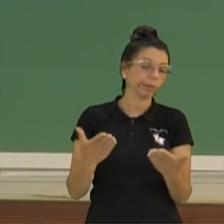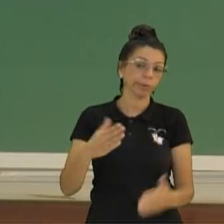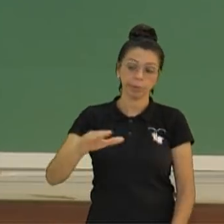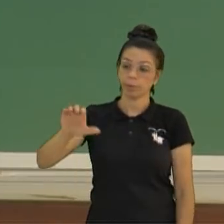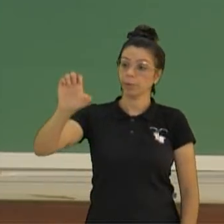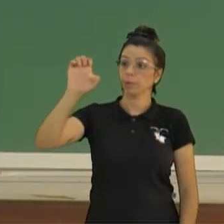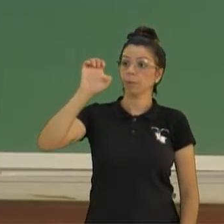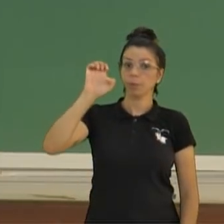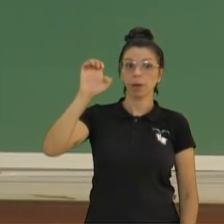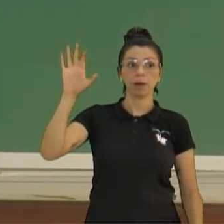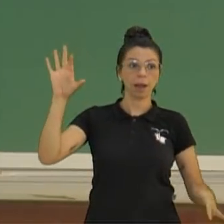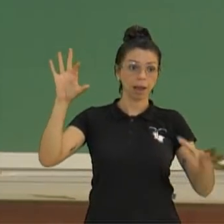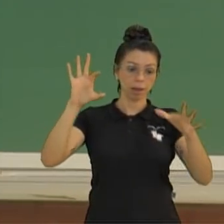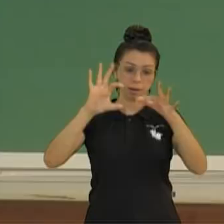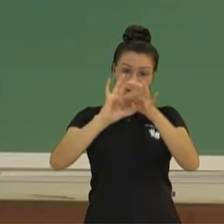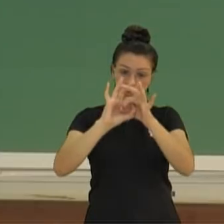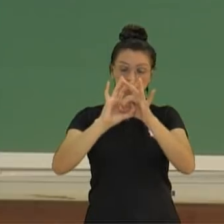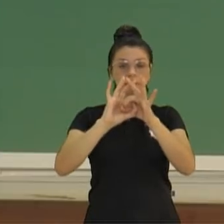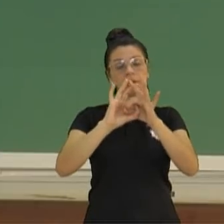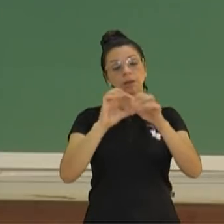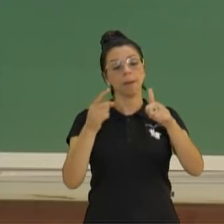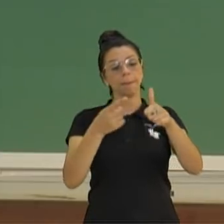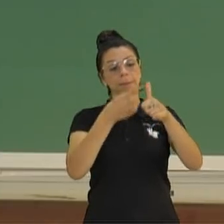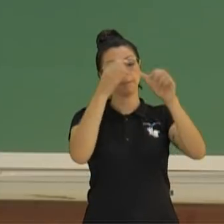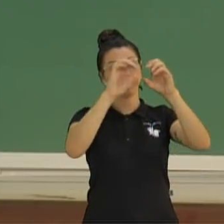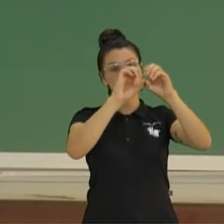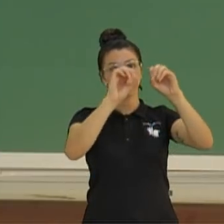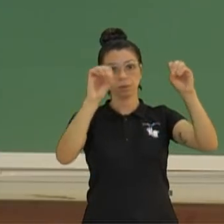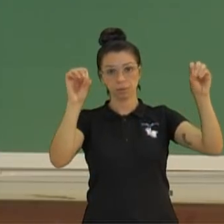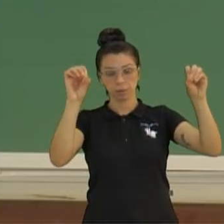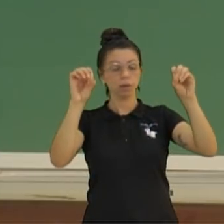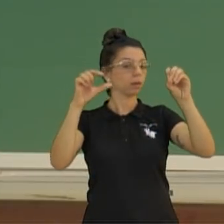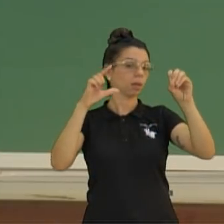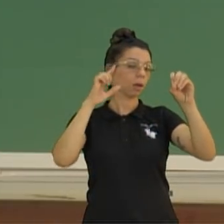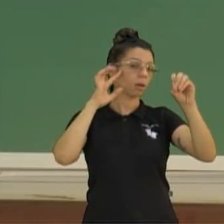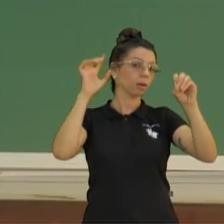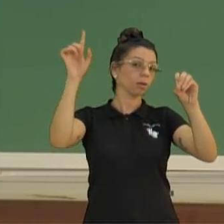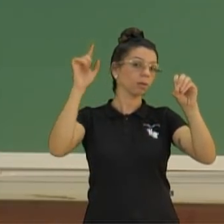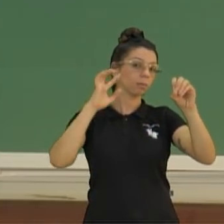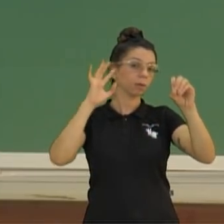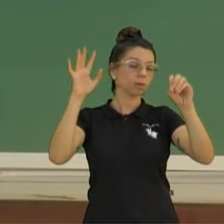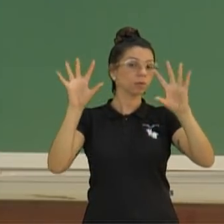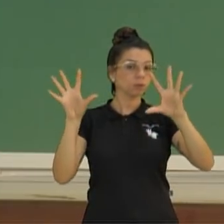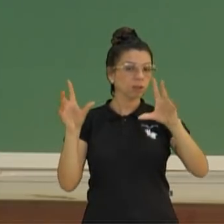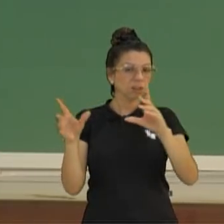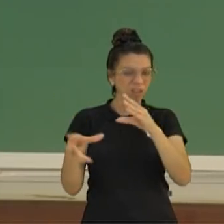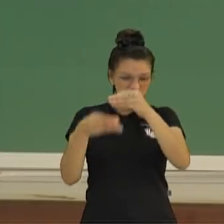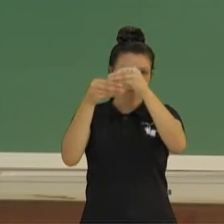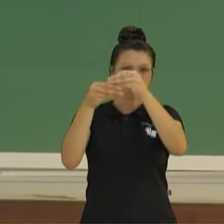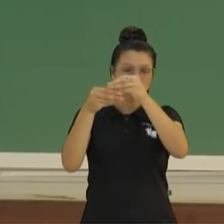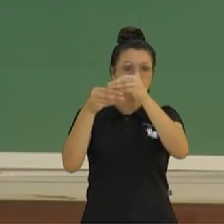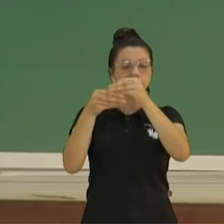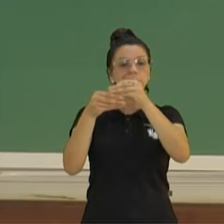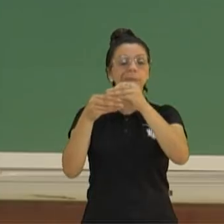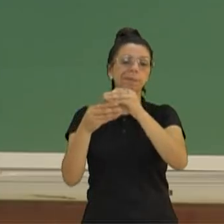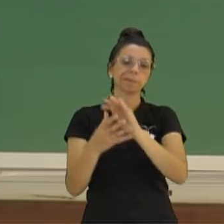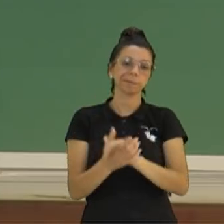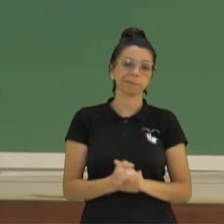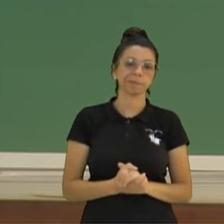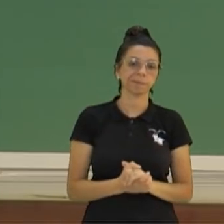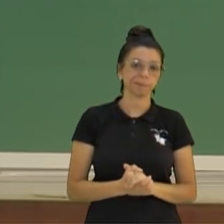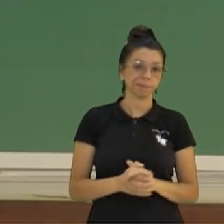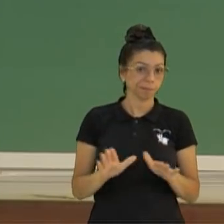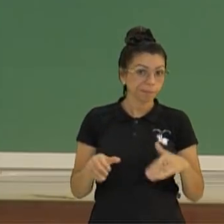ele está ligado à primeira oração que traz essa ideia de soma, de adição.